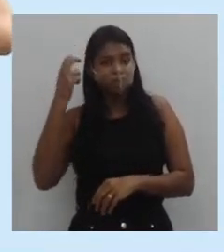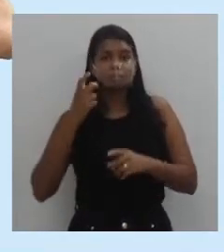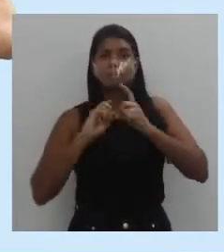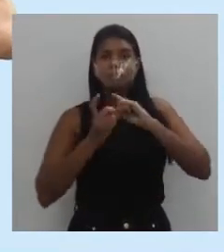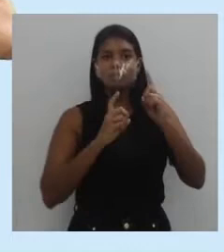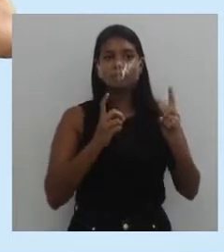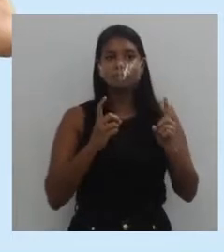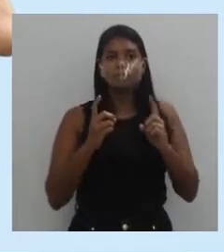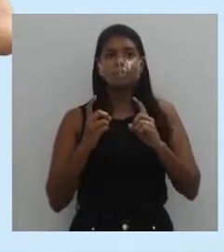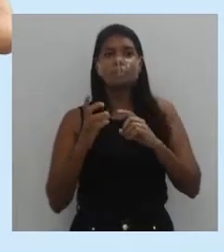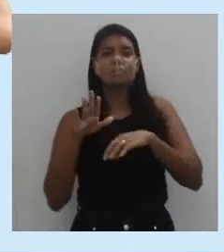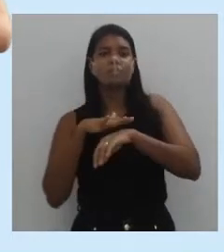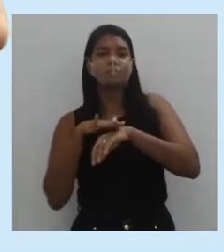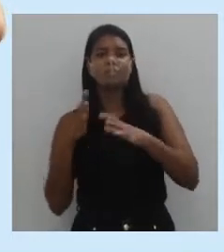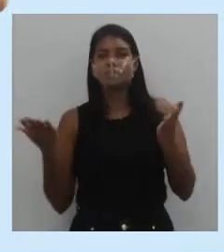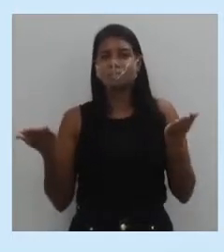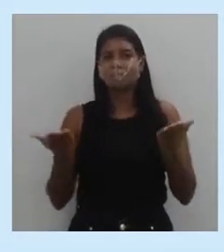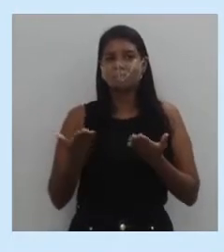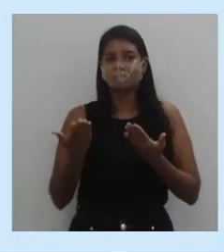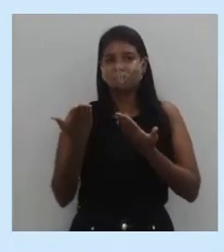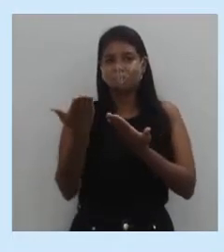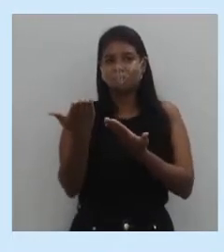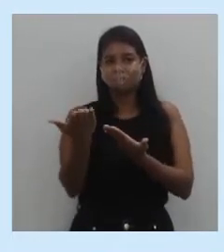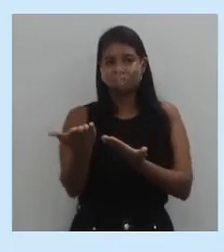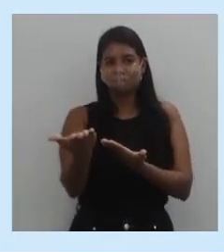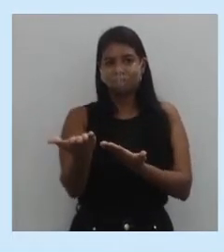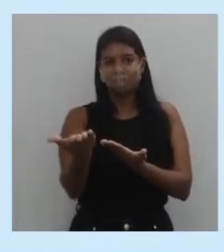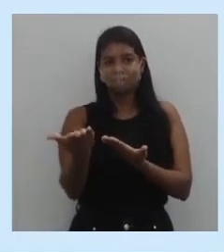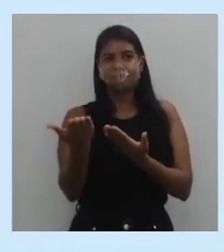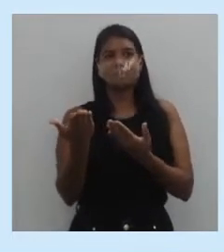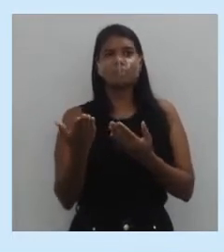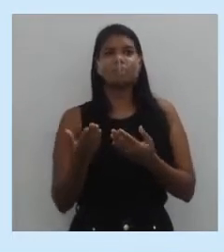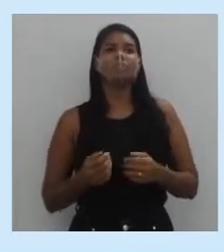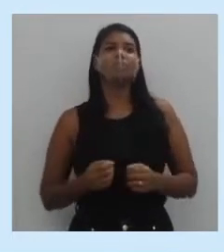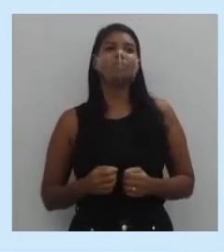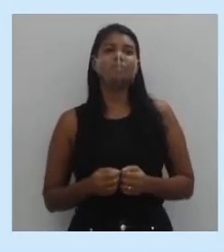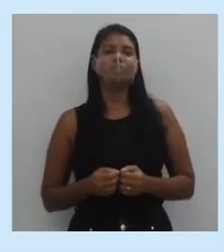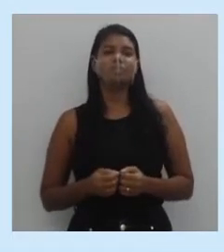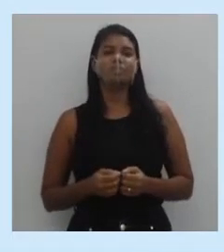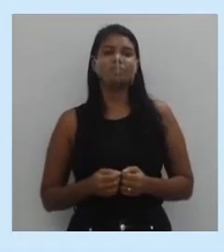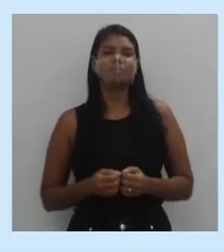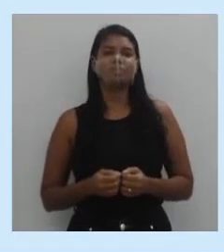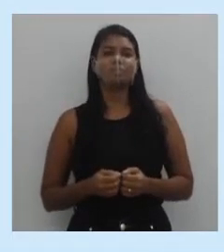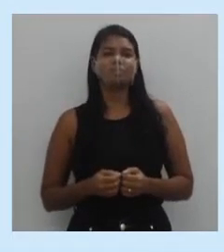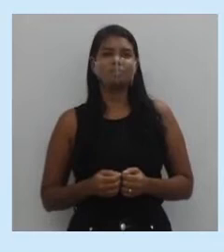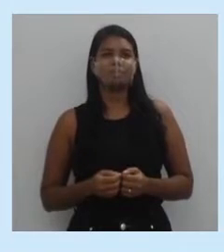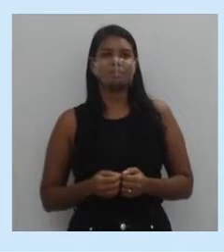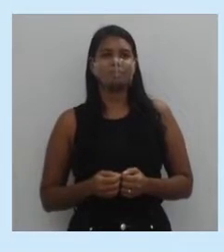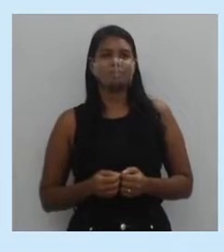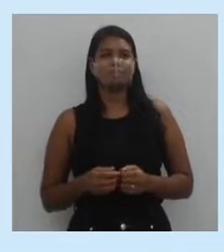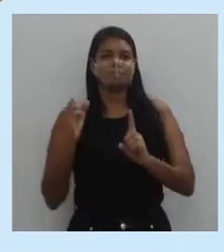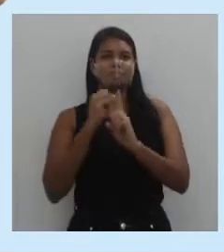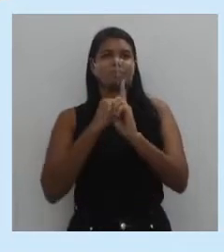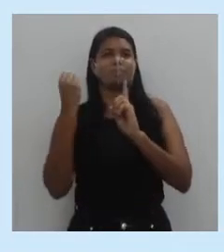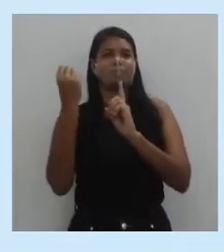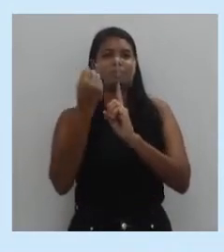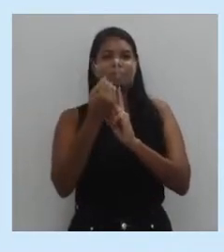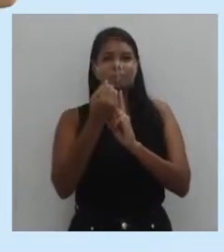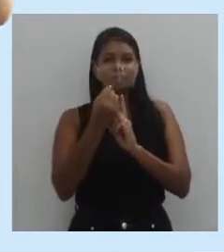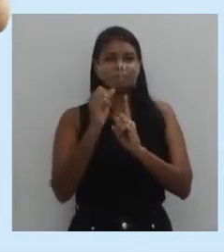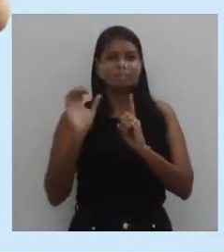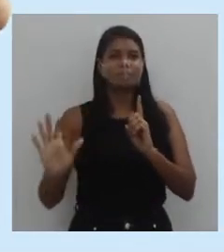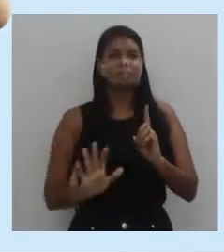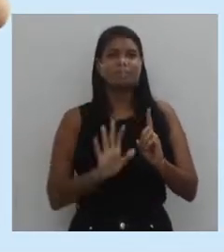nosso bate-papo de hoje, trago para vocês a síntese também, que é justamente a cidadania,